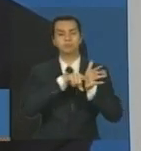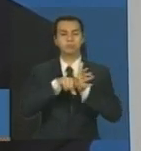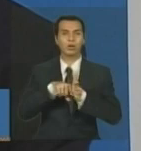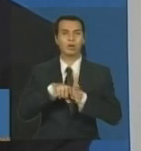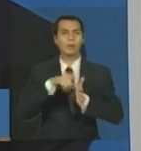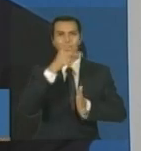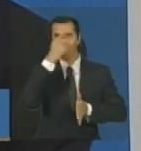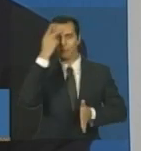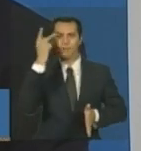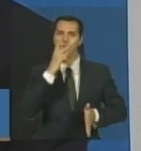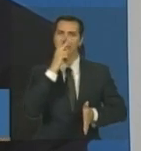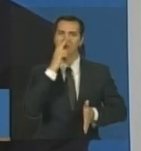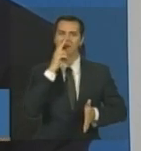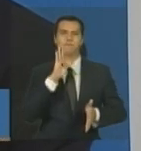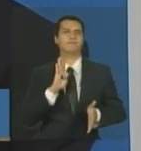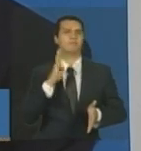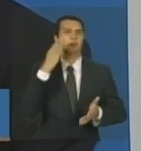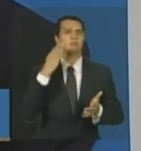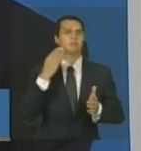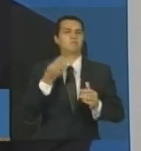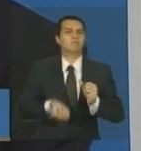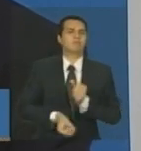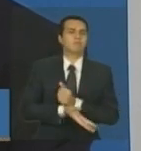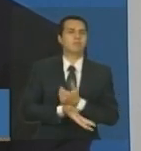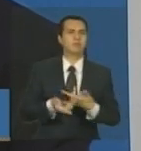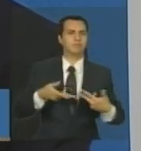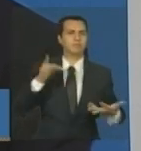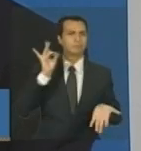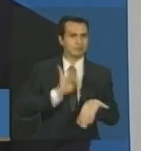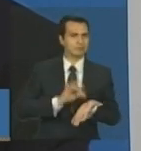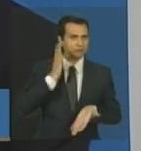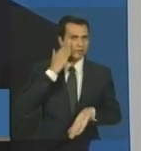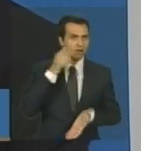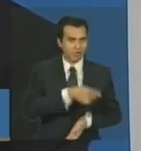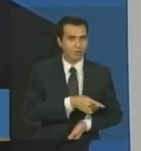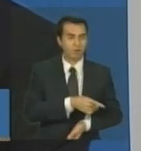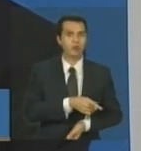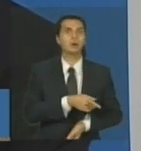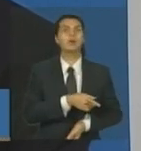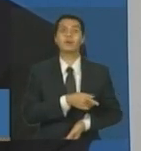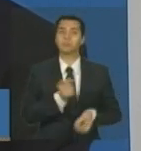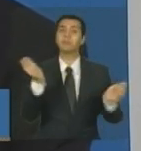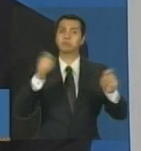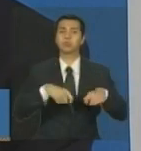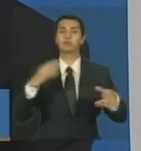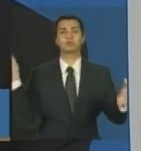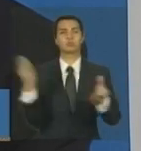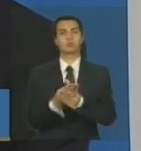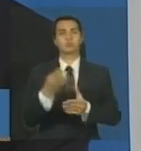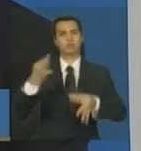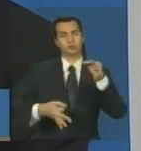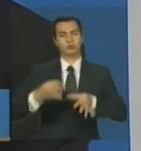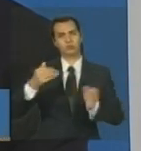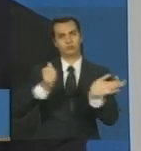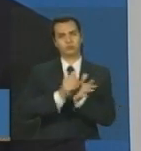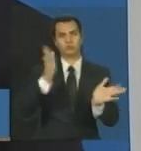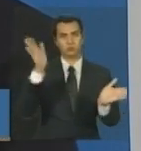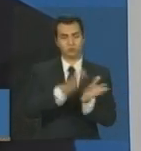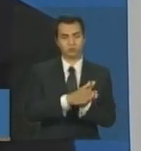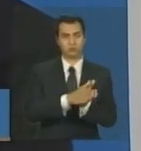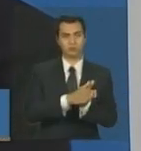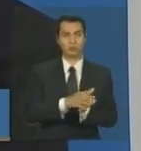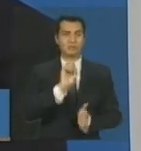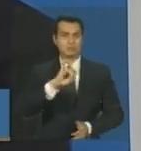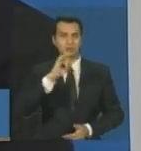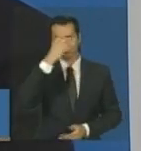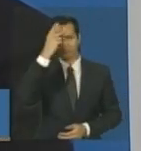isso dá origem a um processo de cobrança dos valores. Então, as pessoas que cometem irregularidades com intenção de cometer,